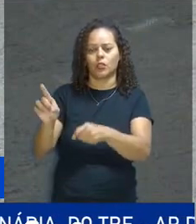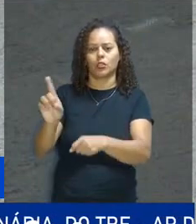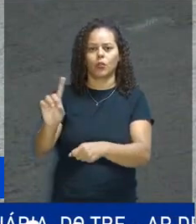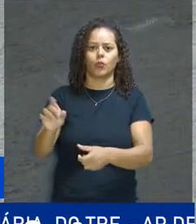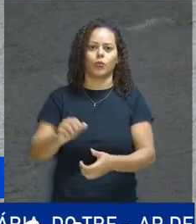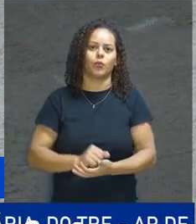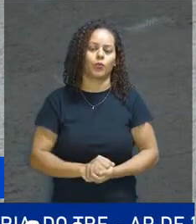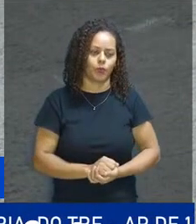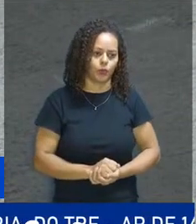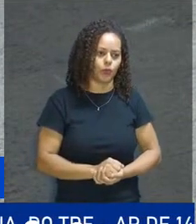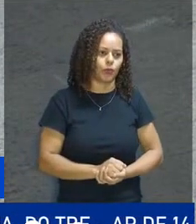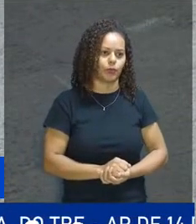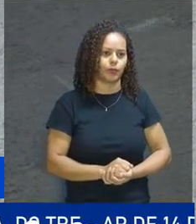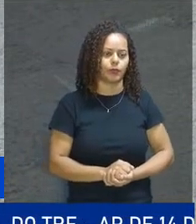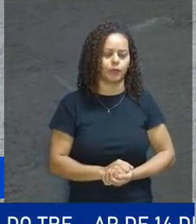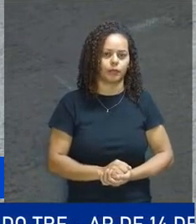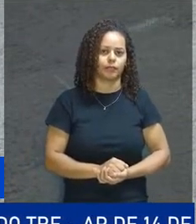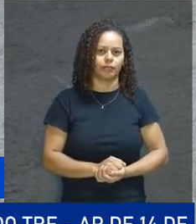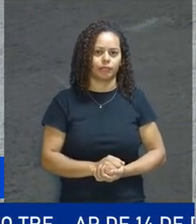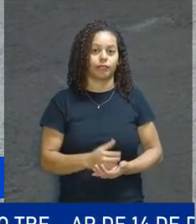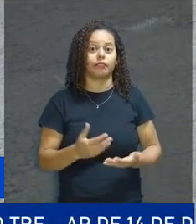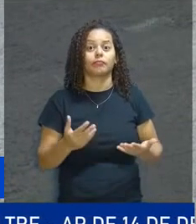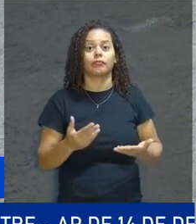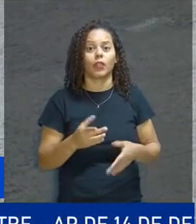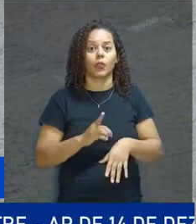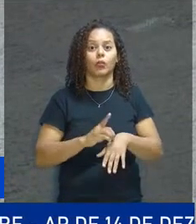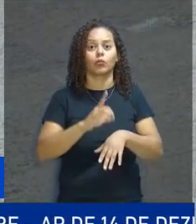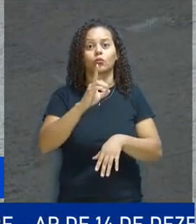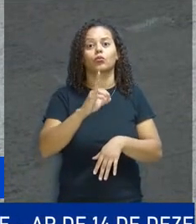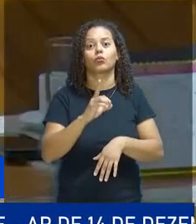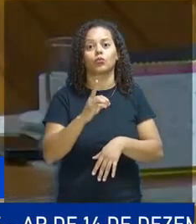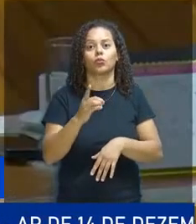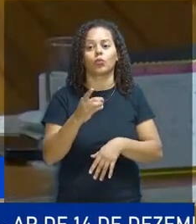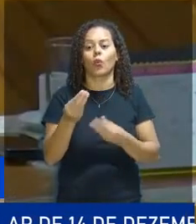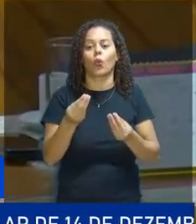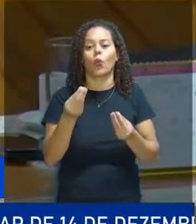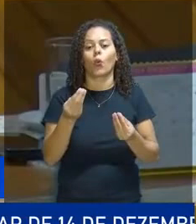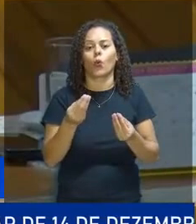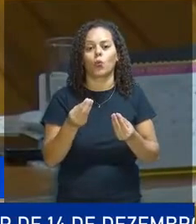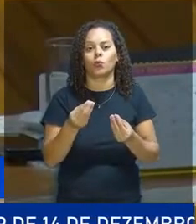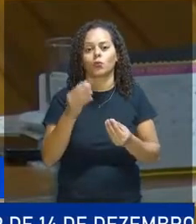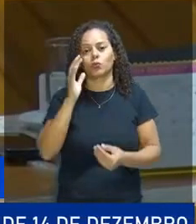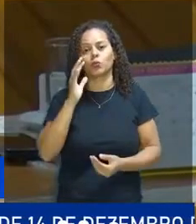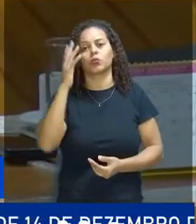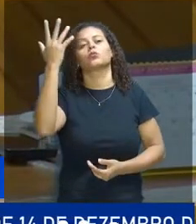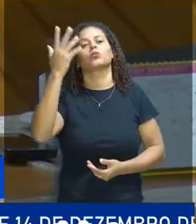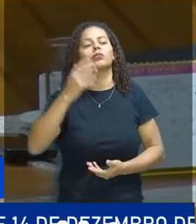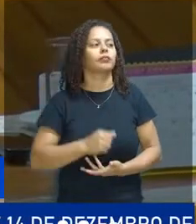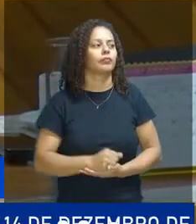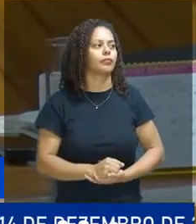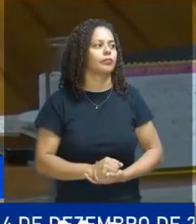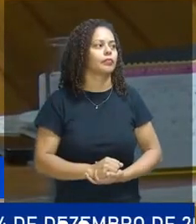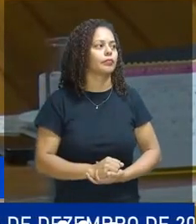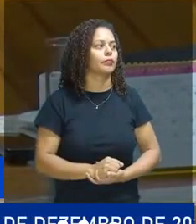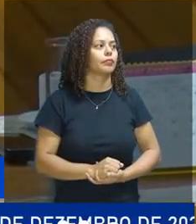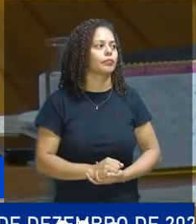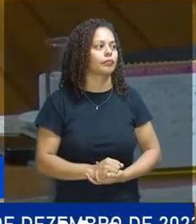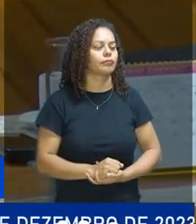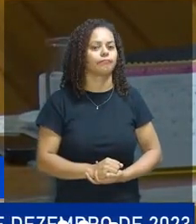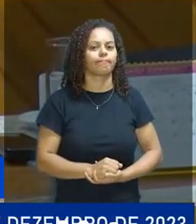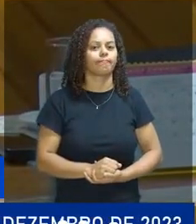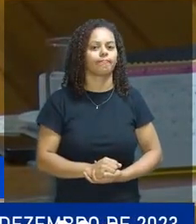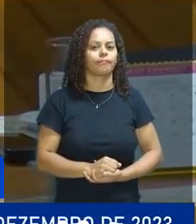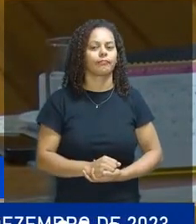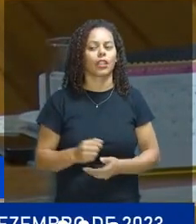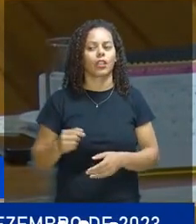Perfeito. Doutor Paulo, como é que Vossa Excelência enfrenta esse duelo do plenário? Vamos lá, presidente, é sempre uma Foco honra no juiz